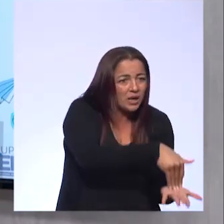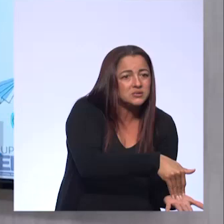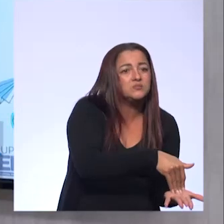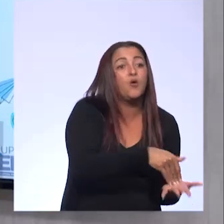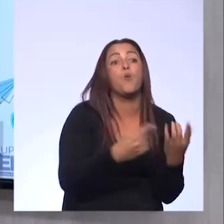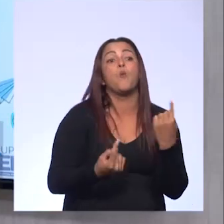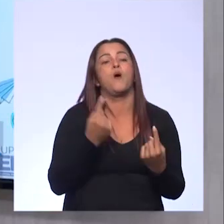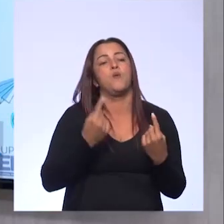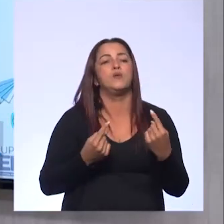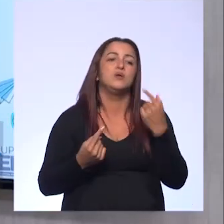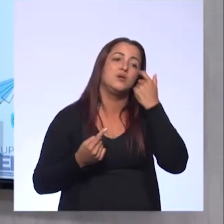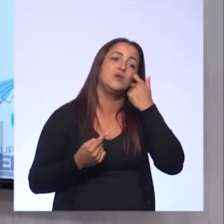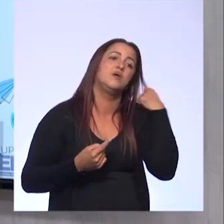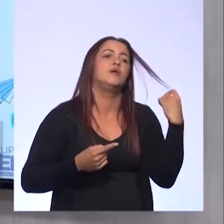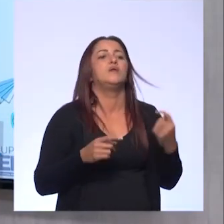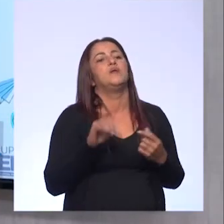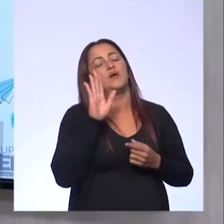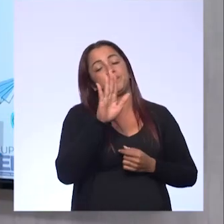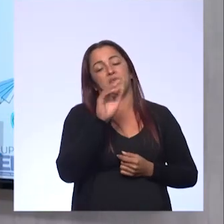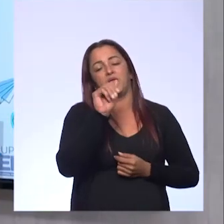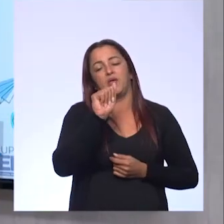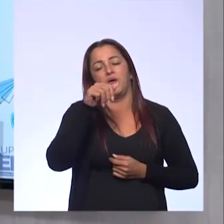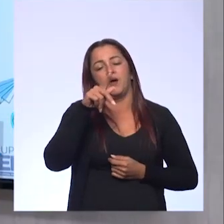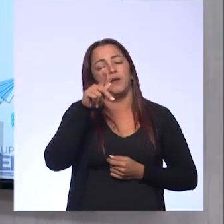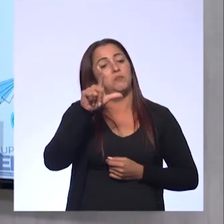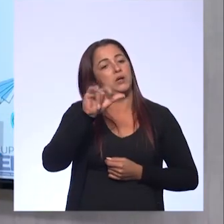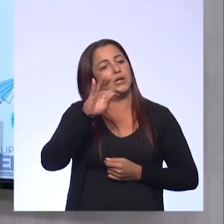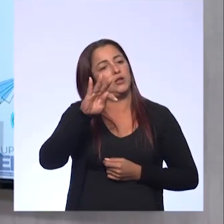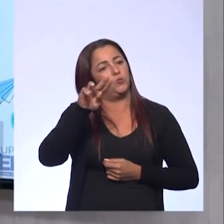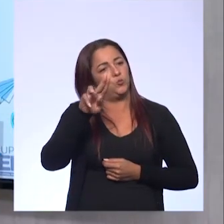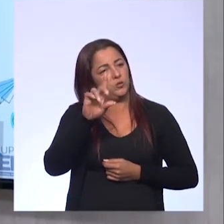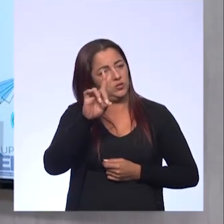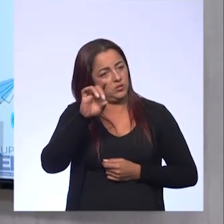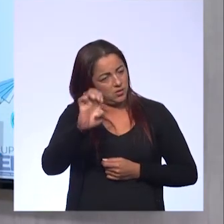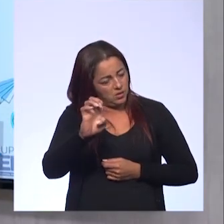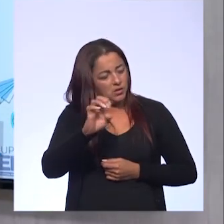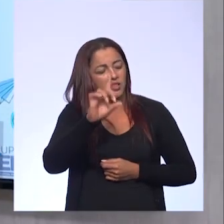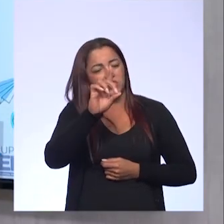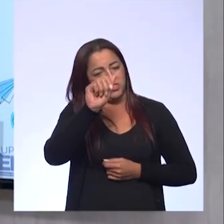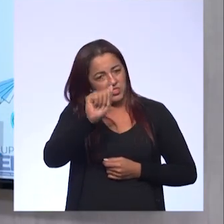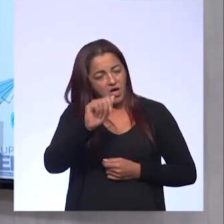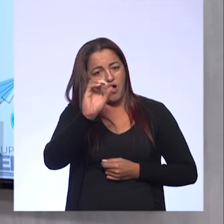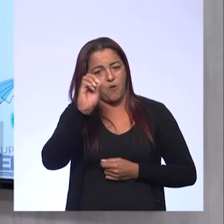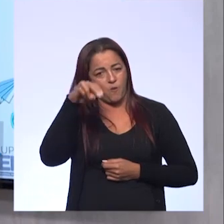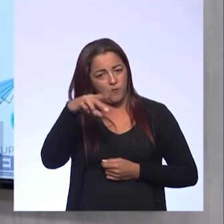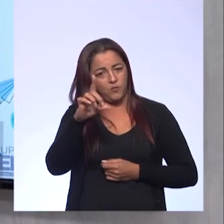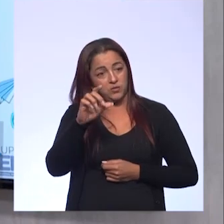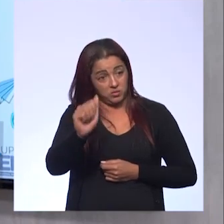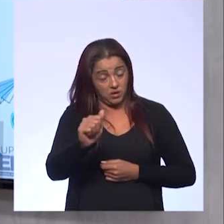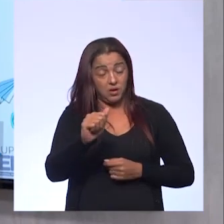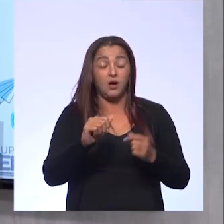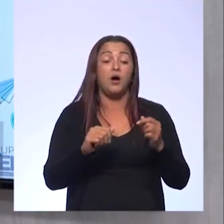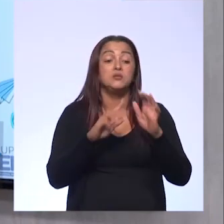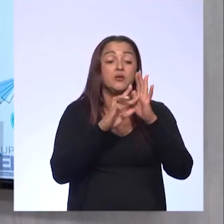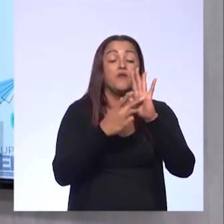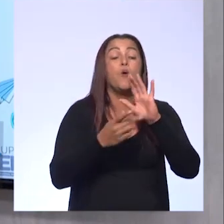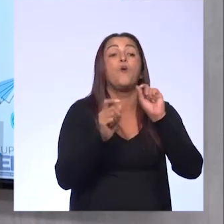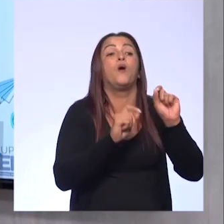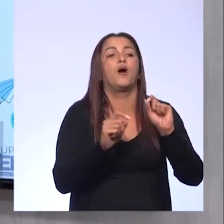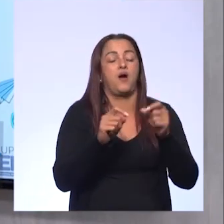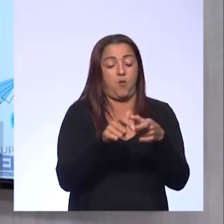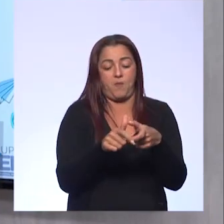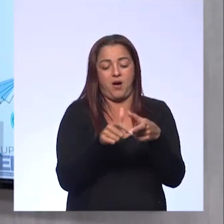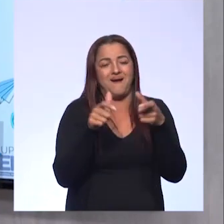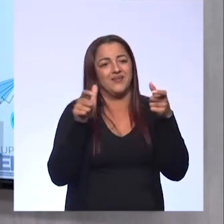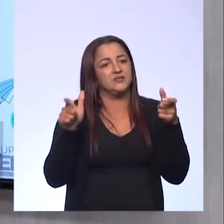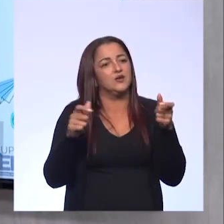desceu nós vamos chamar esse cara de amplitude da onda o que que é amplitude de uma onda representa a amplitude é uma